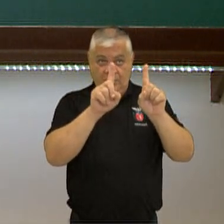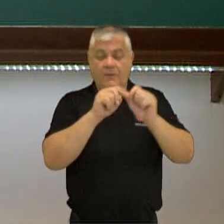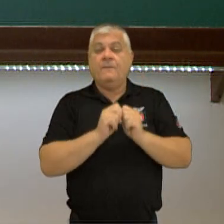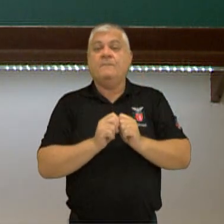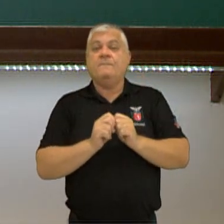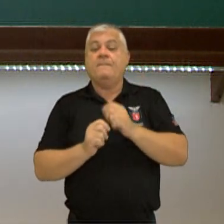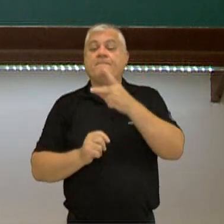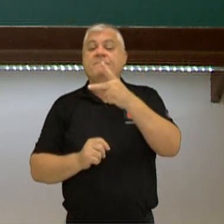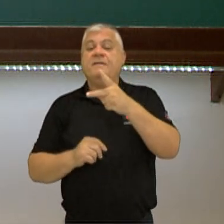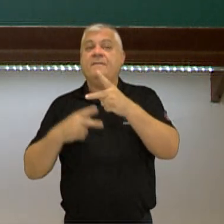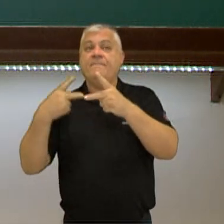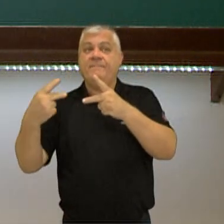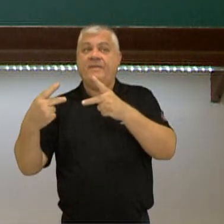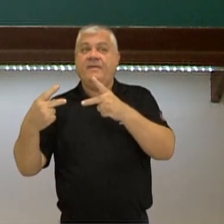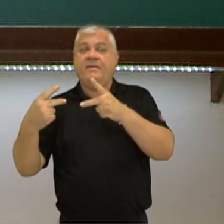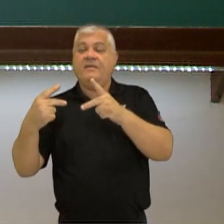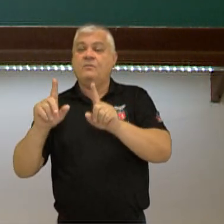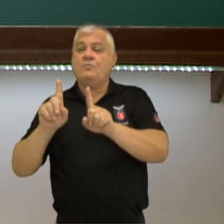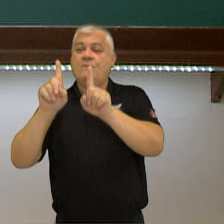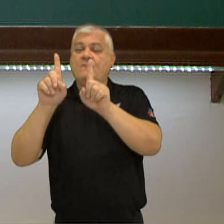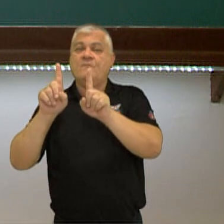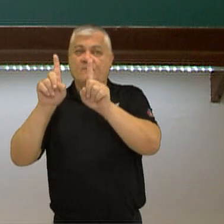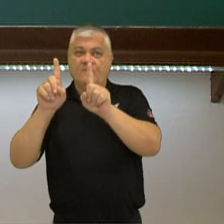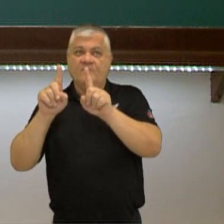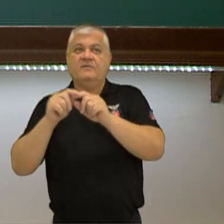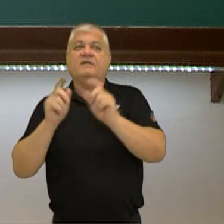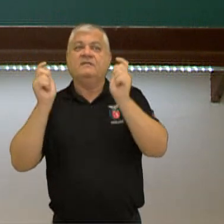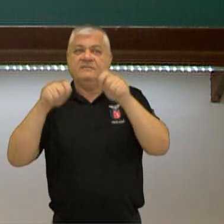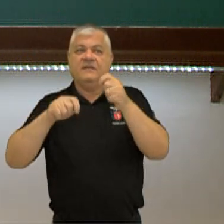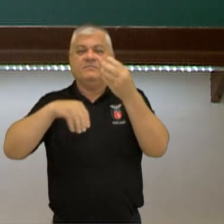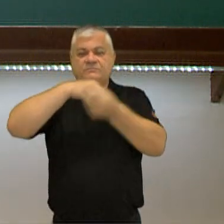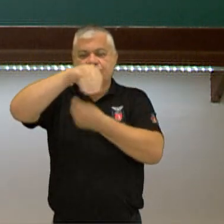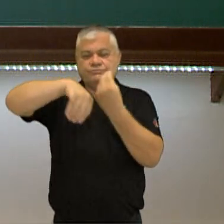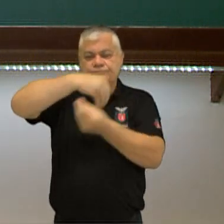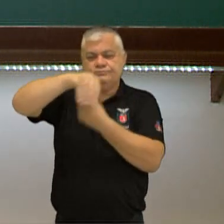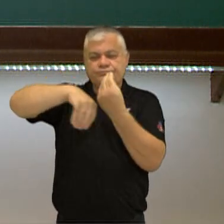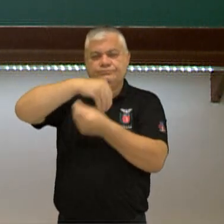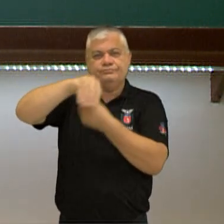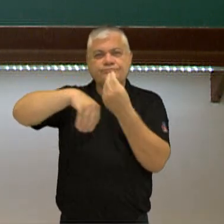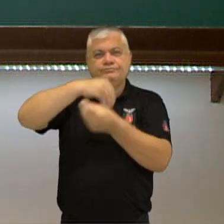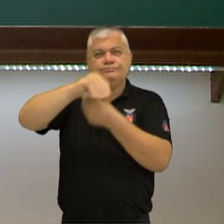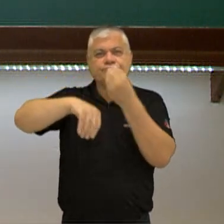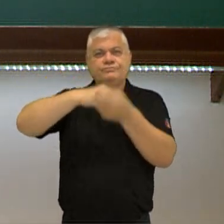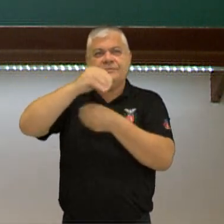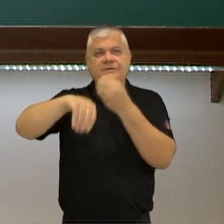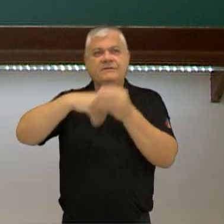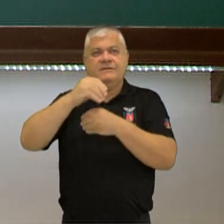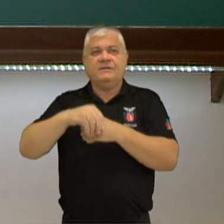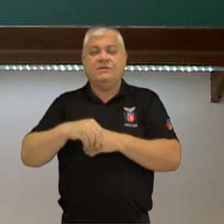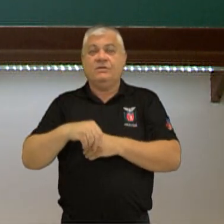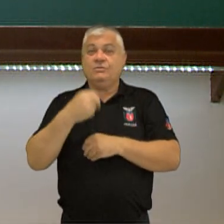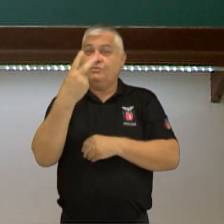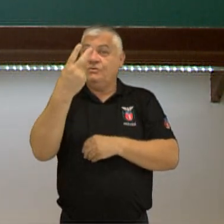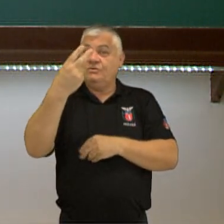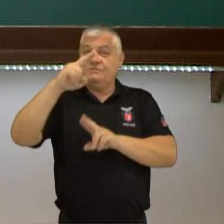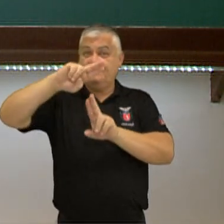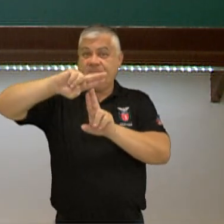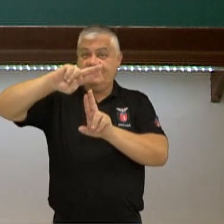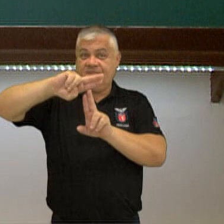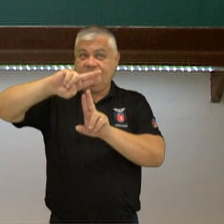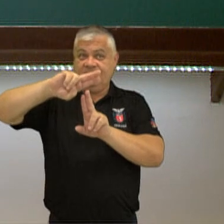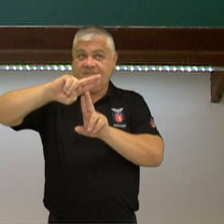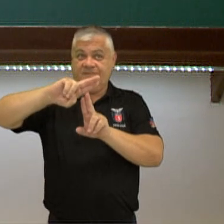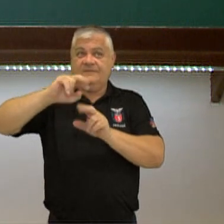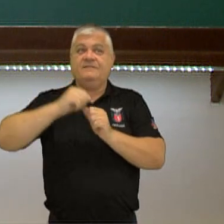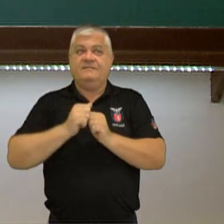P vazios, dando a possibilidade de eu formar 2 vezes a ligação π. Então, eu tenho com esses